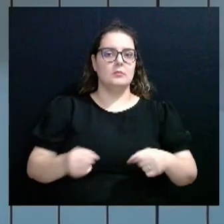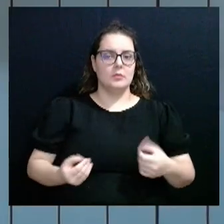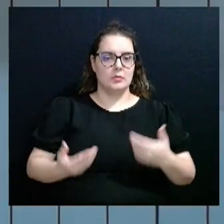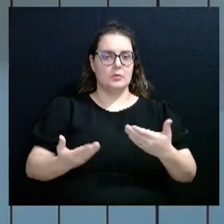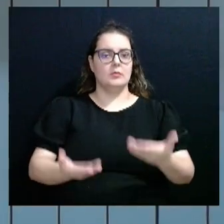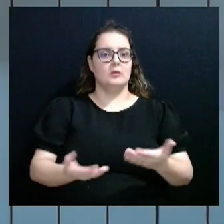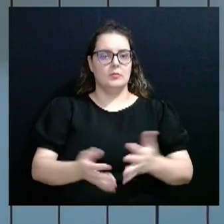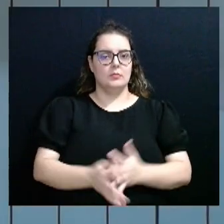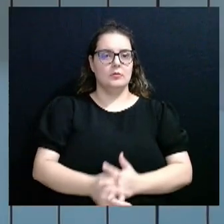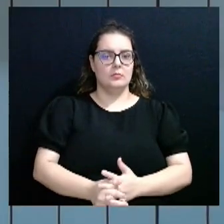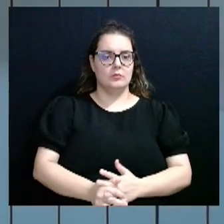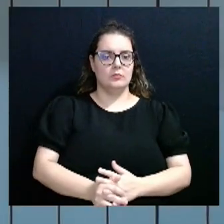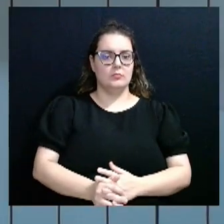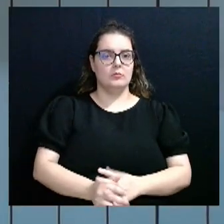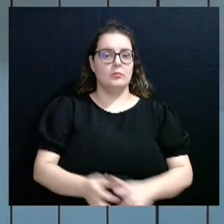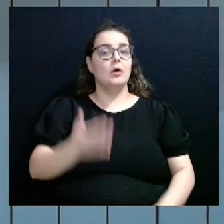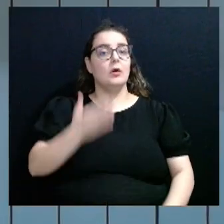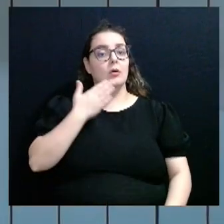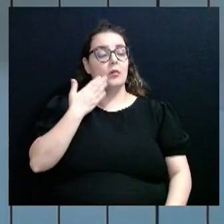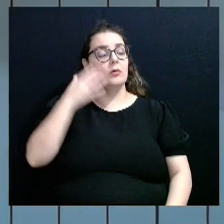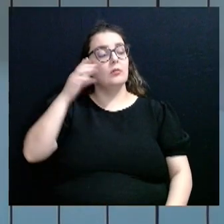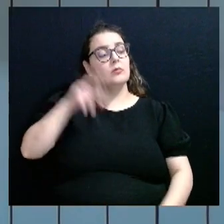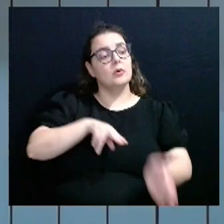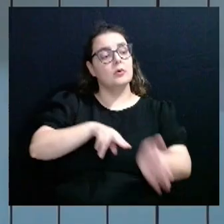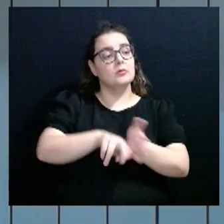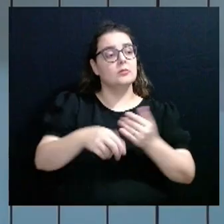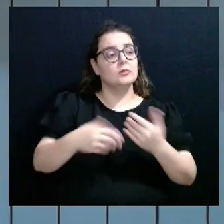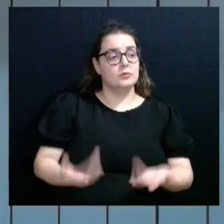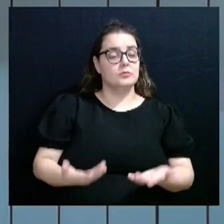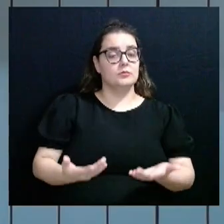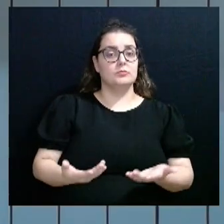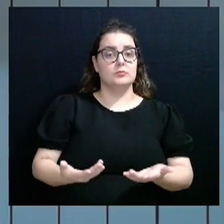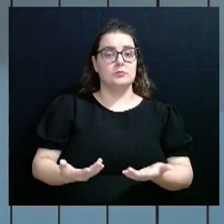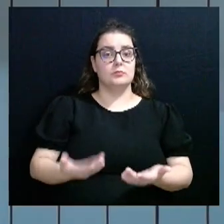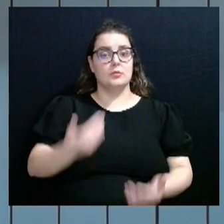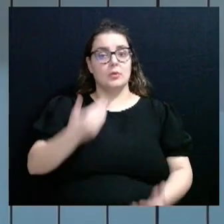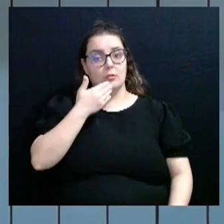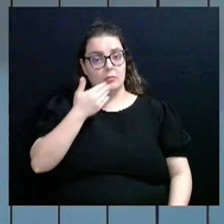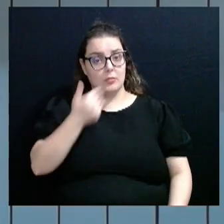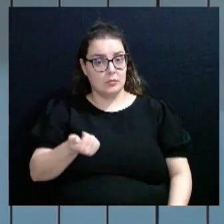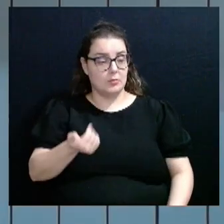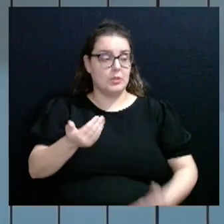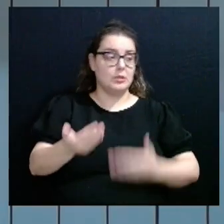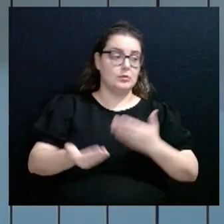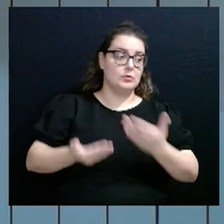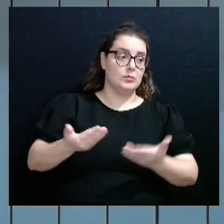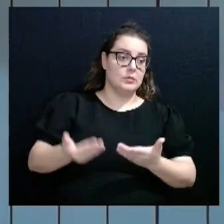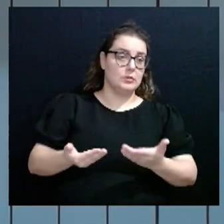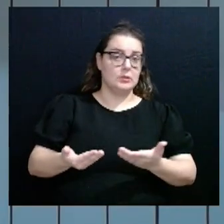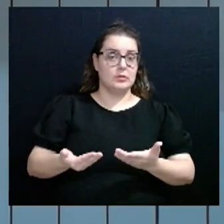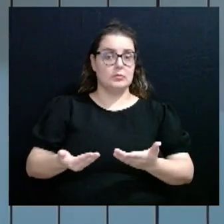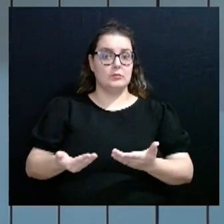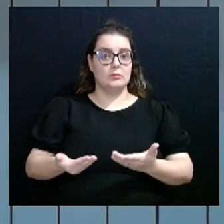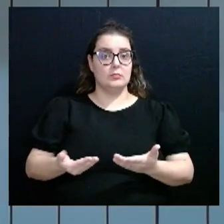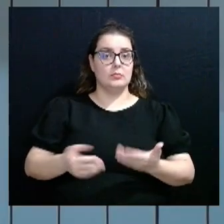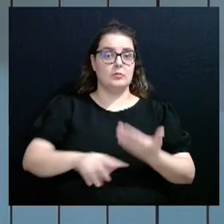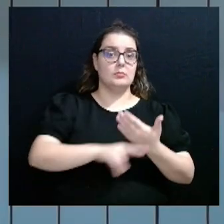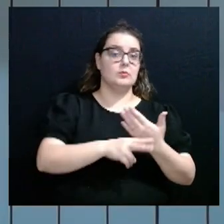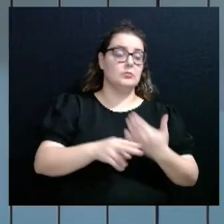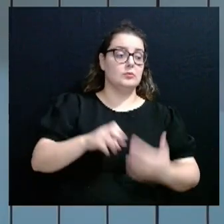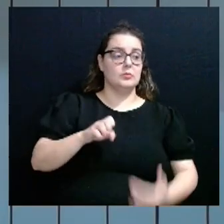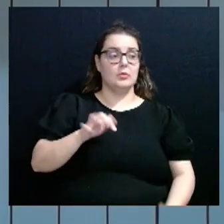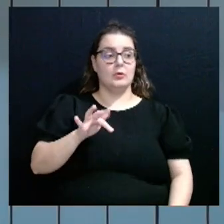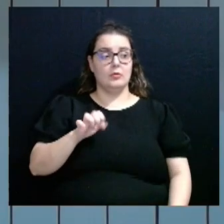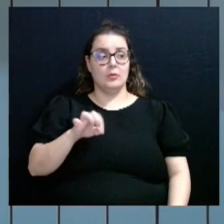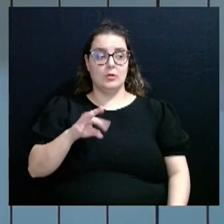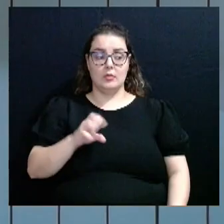uma facilidade no diagnóstico, uma melhora no tratamento, né, nos efeitos colaterais. O que o senhor tem para